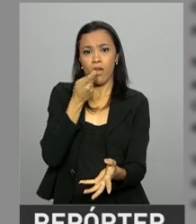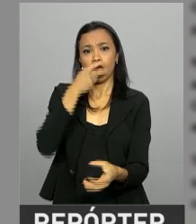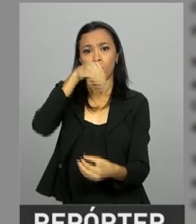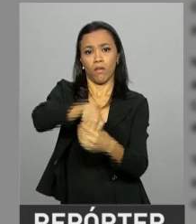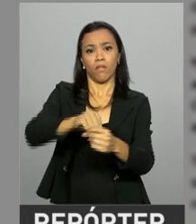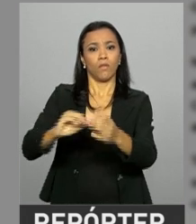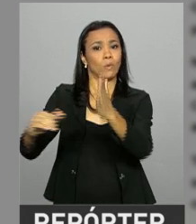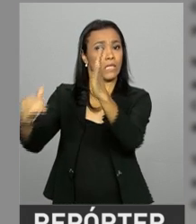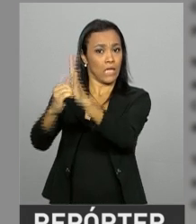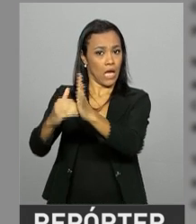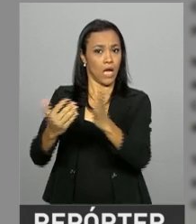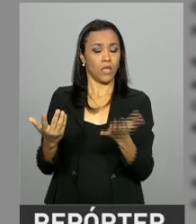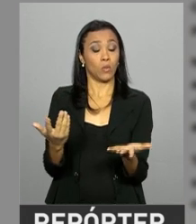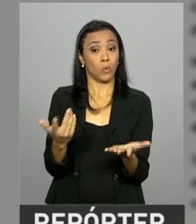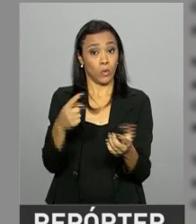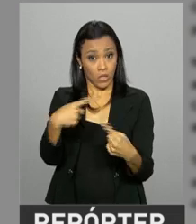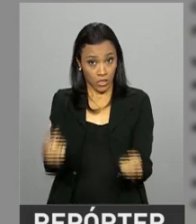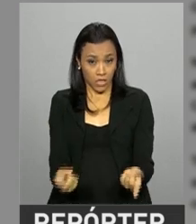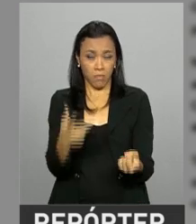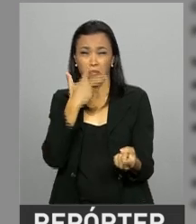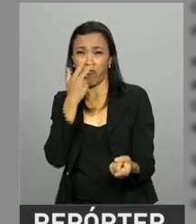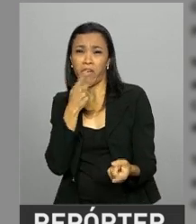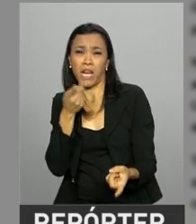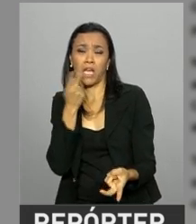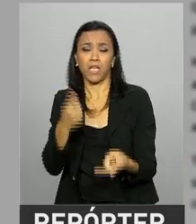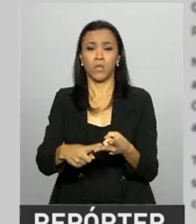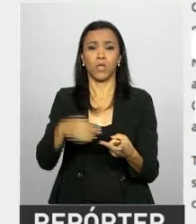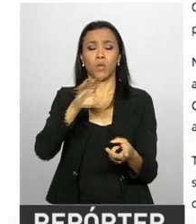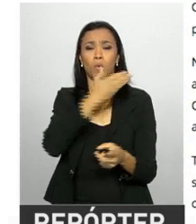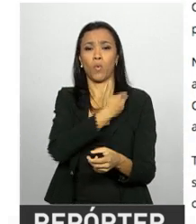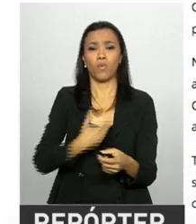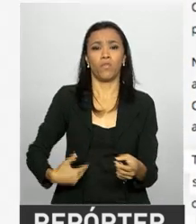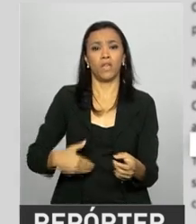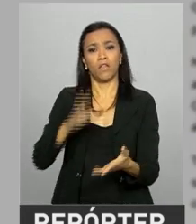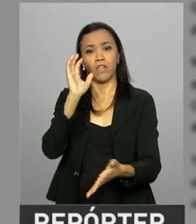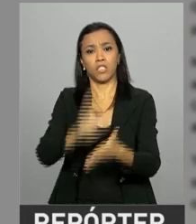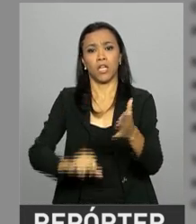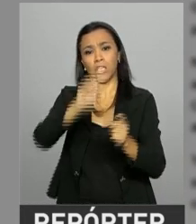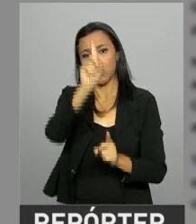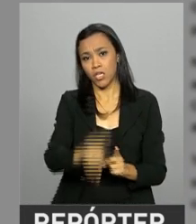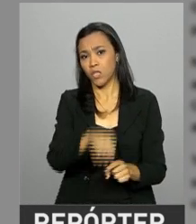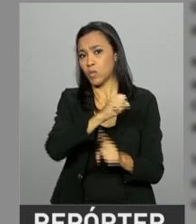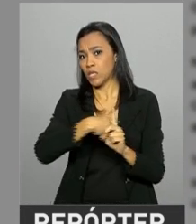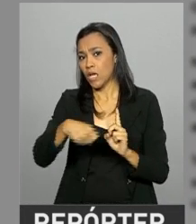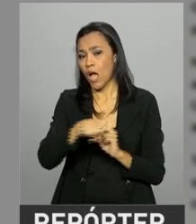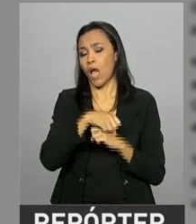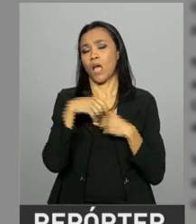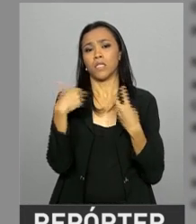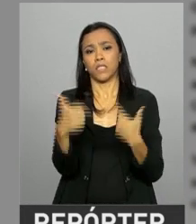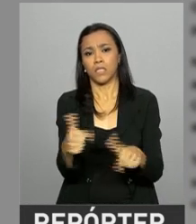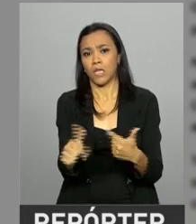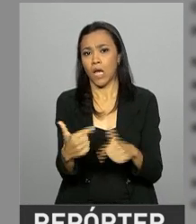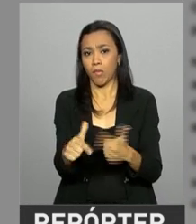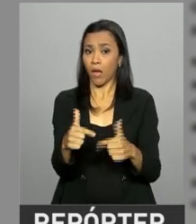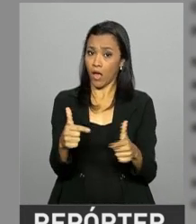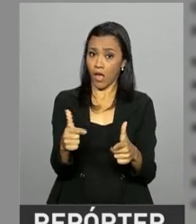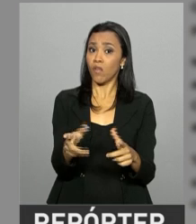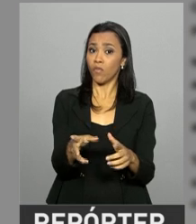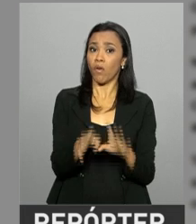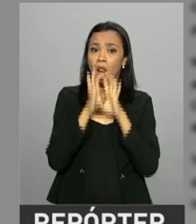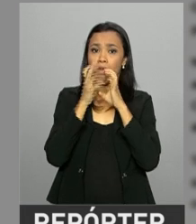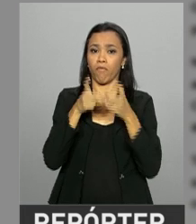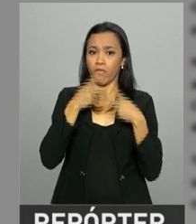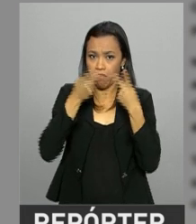dizem que o governo vai limitar os direitos sociais previdenciários e trabalhistas dos brasileiros essa nota imprensa ela